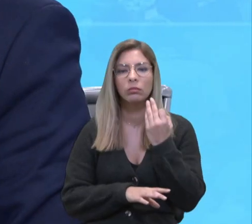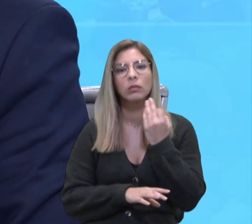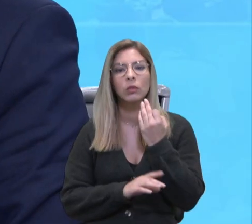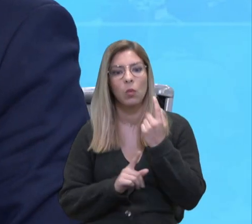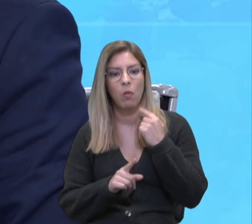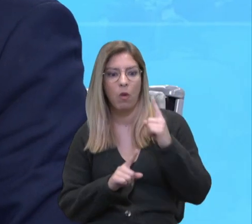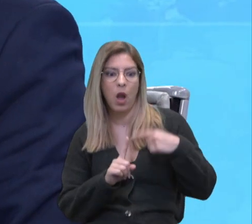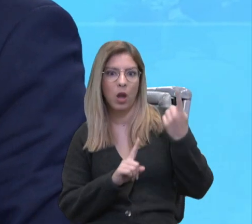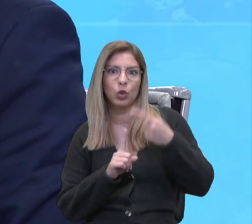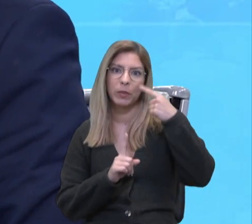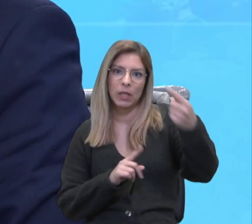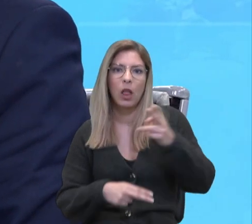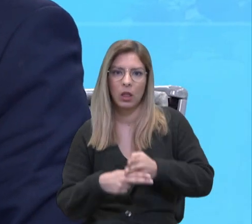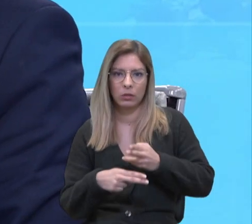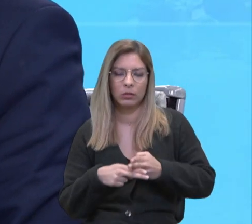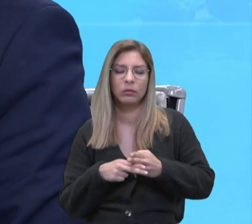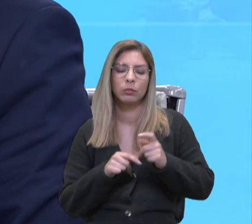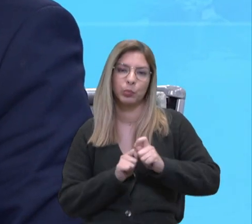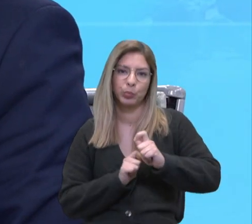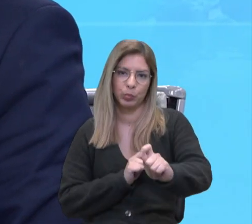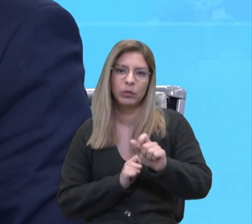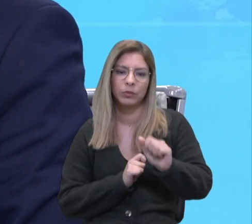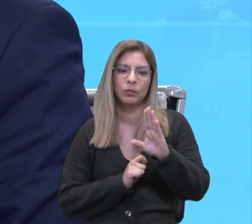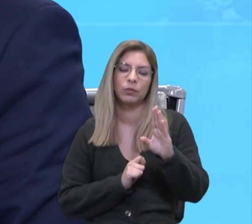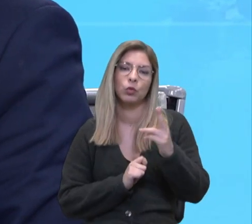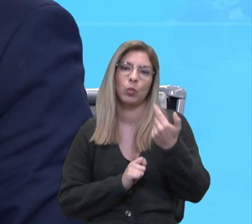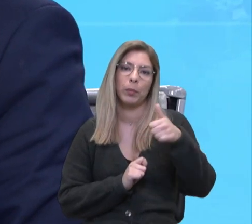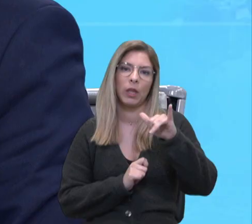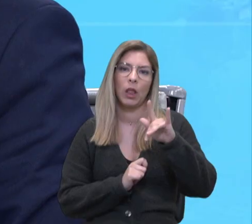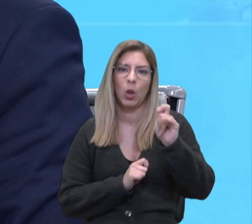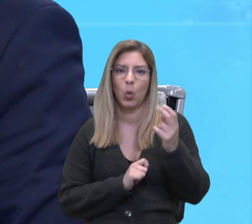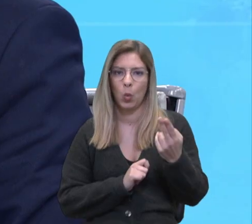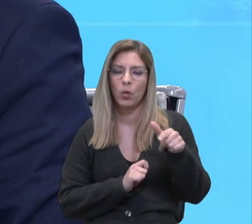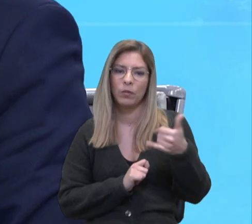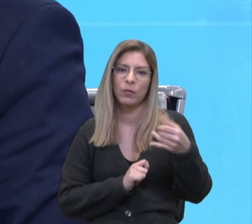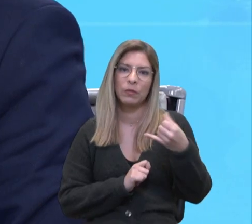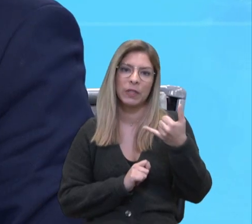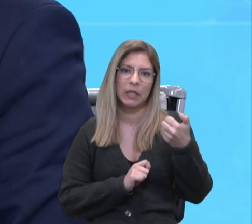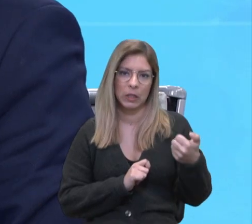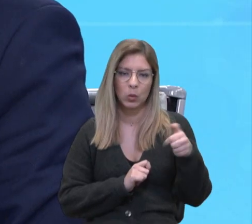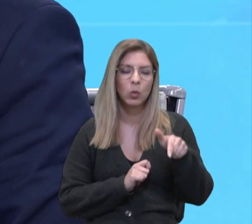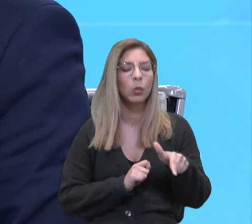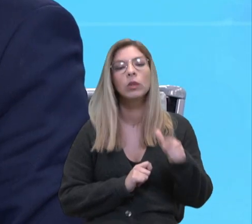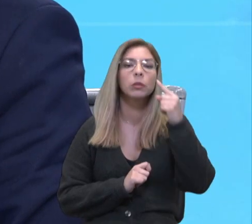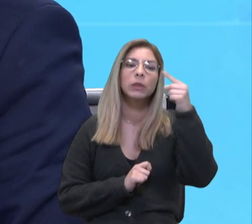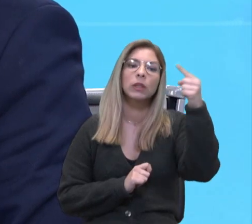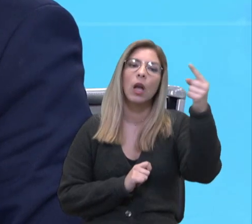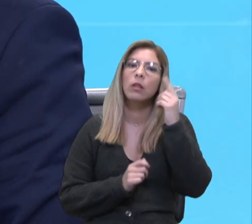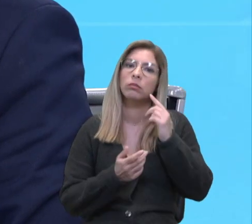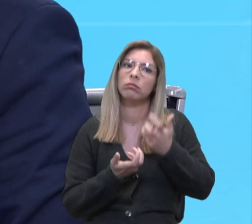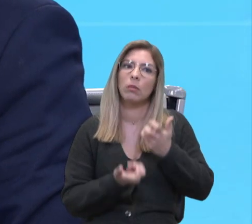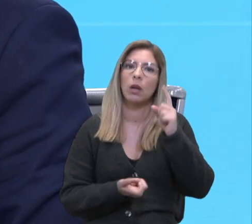estamos a viver, né? Neste Jubileu 2025, pareceu-nos que era particularmente importante